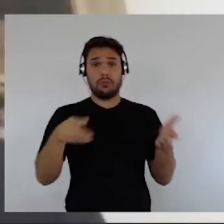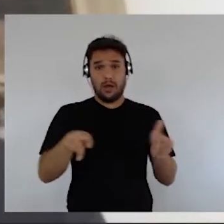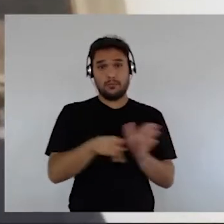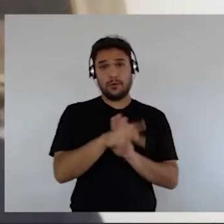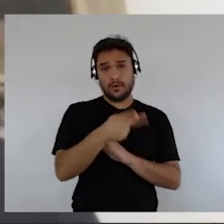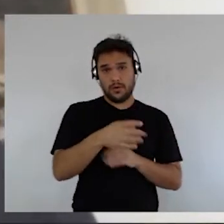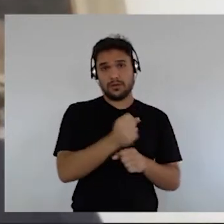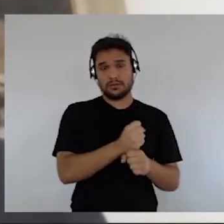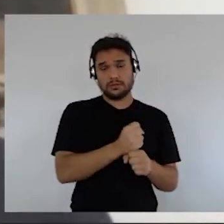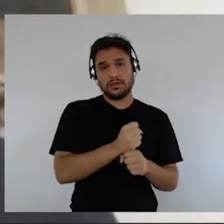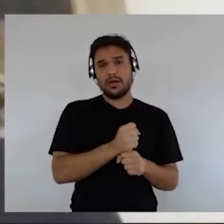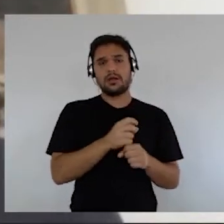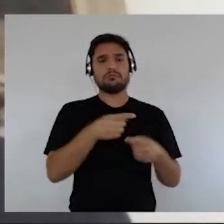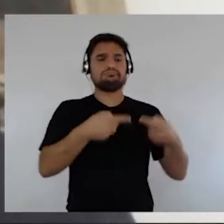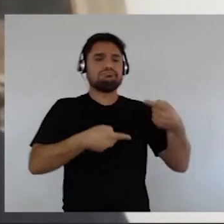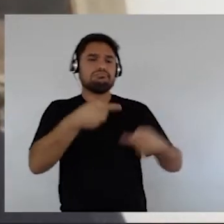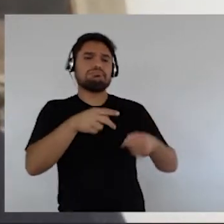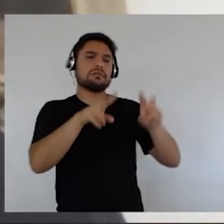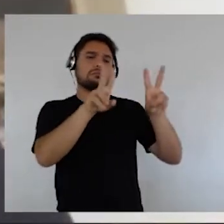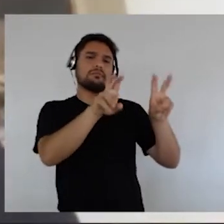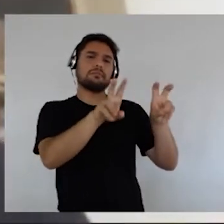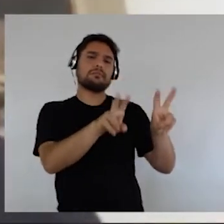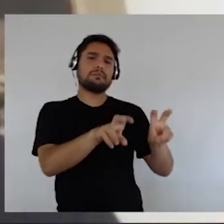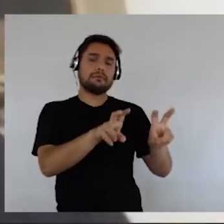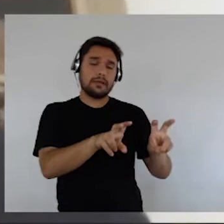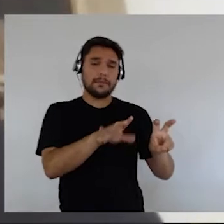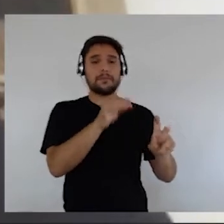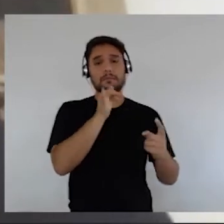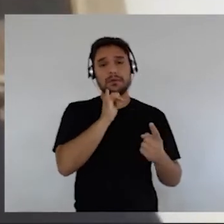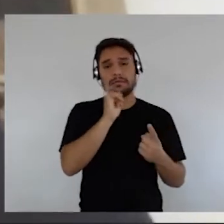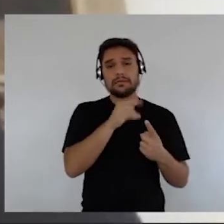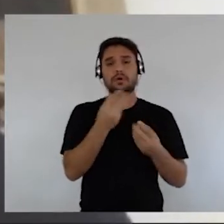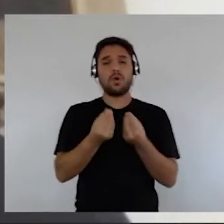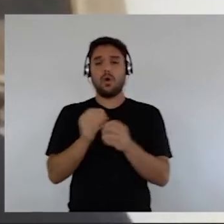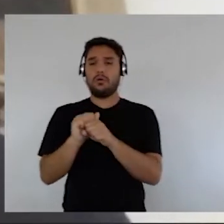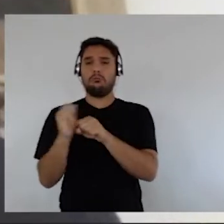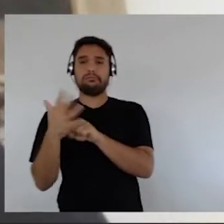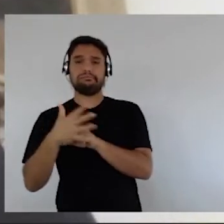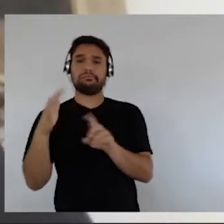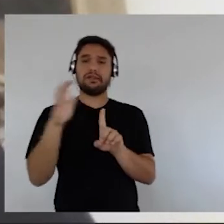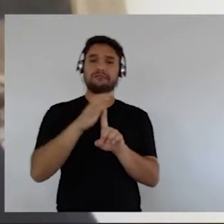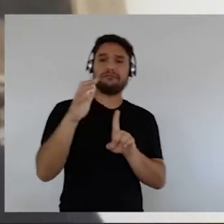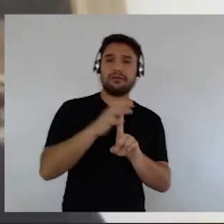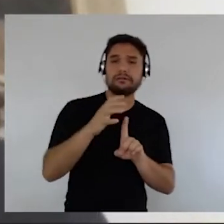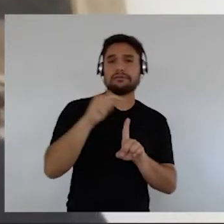para tratar sobre os diversos temas, dentre os quais os impactos da pandemia do